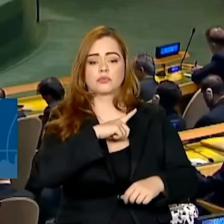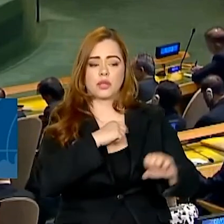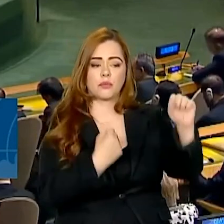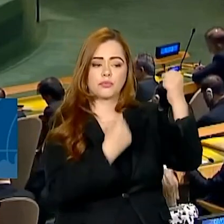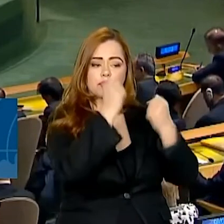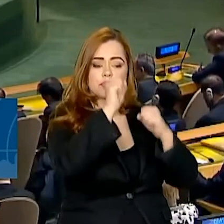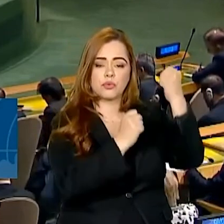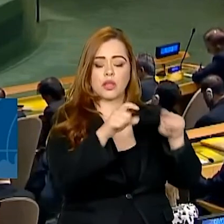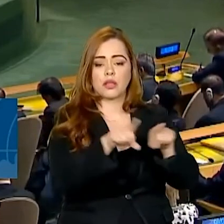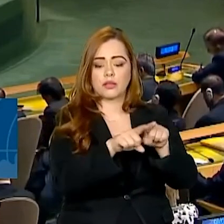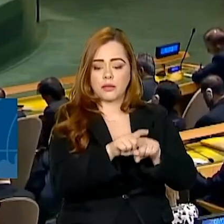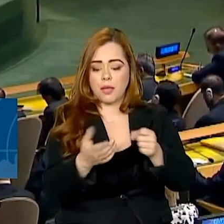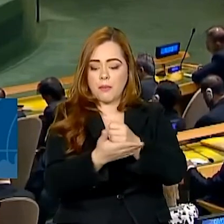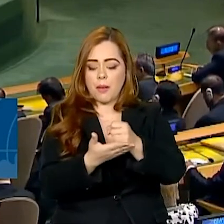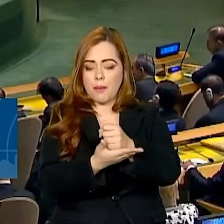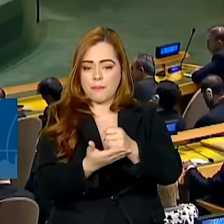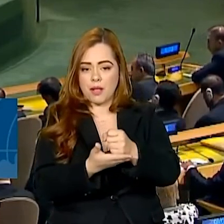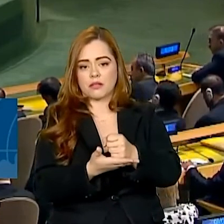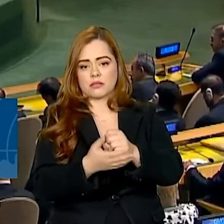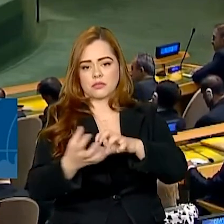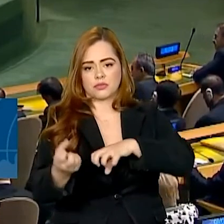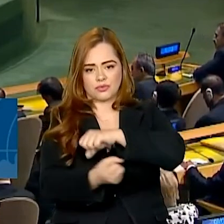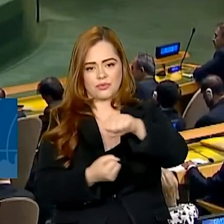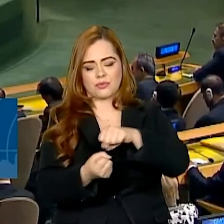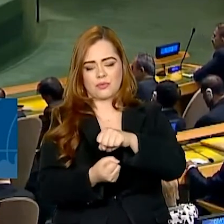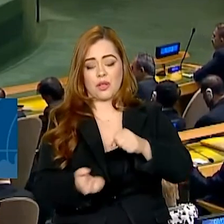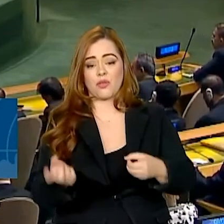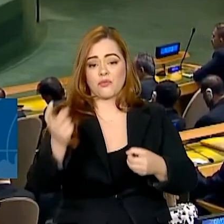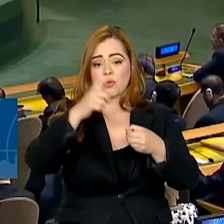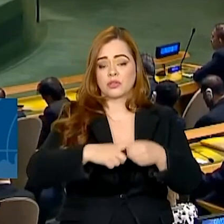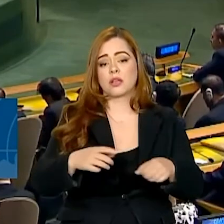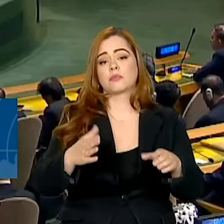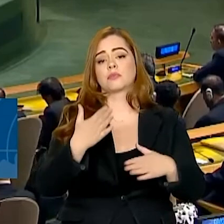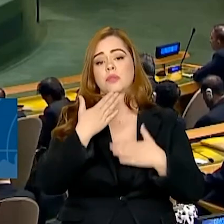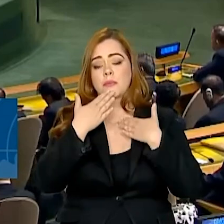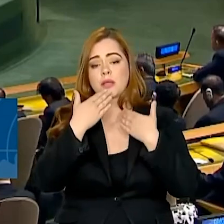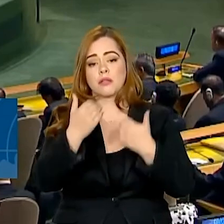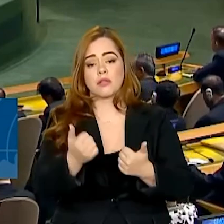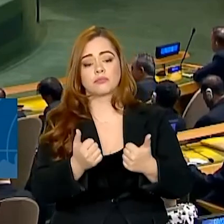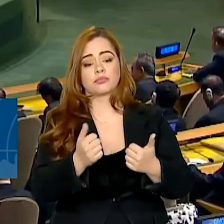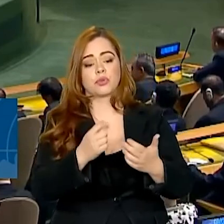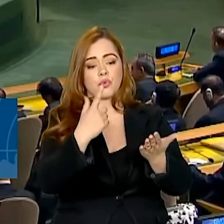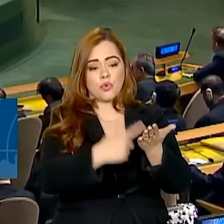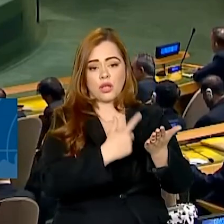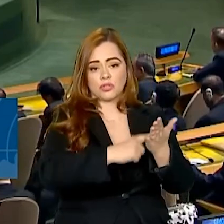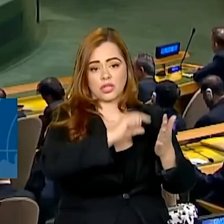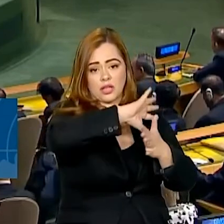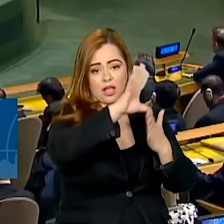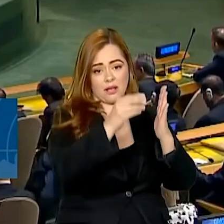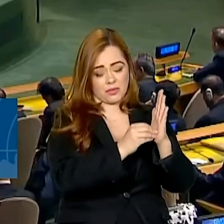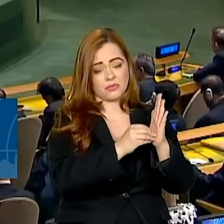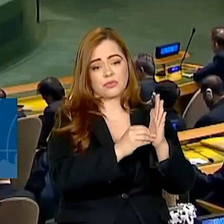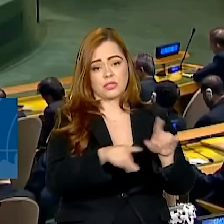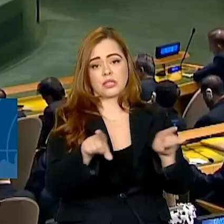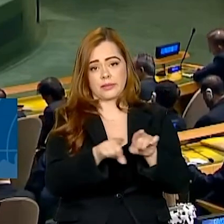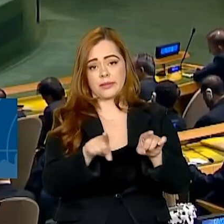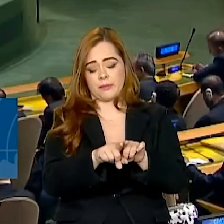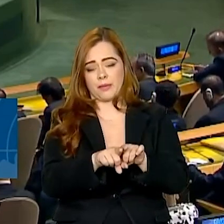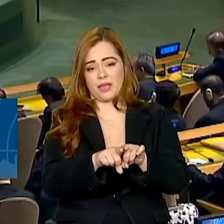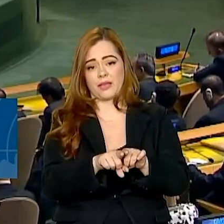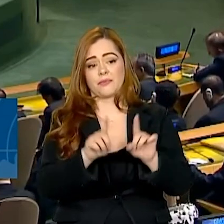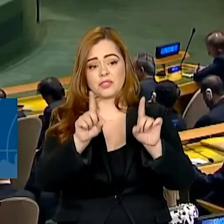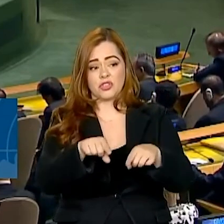infraestrutura sustentáveis. Retomamos uma robusta e renovada agenda amazônica com ações